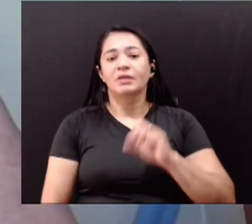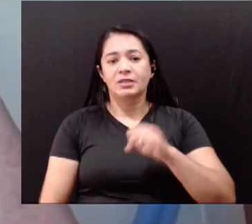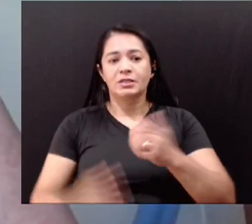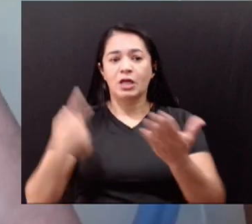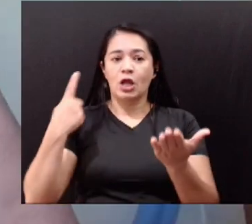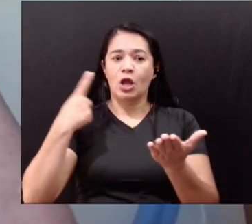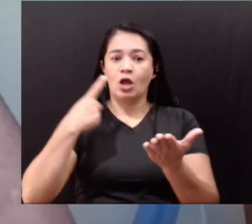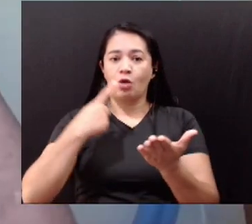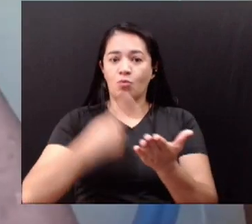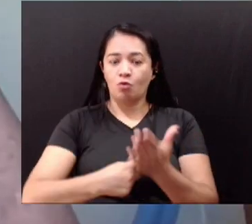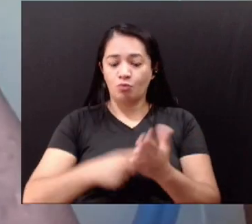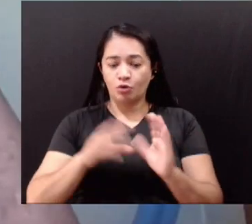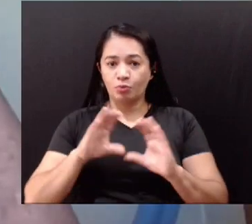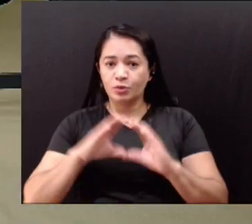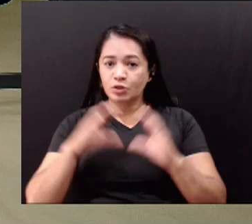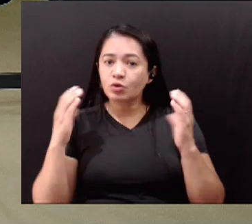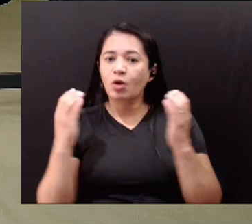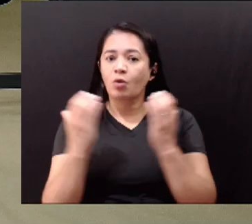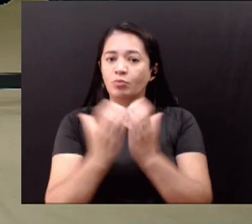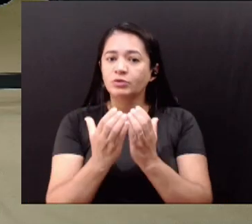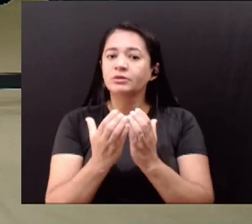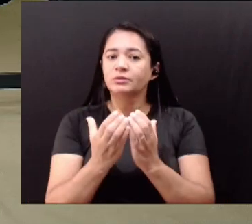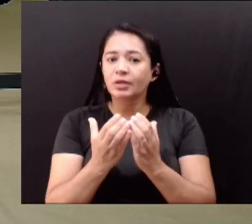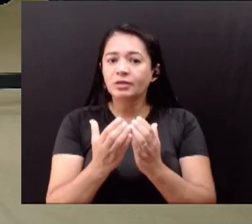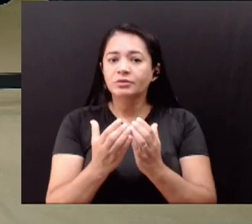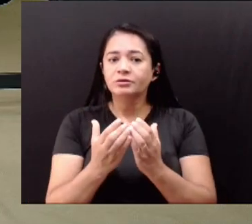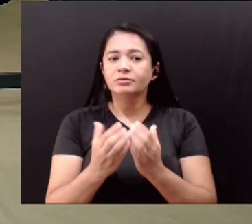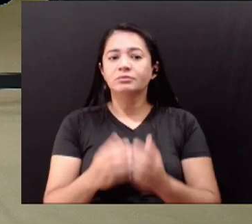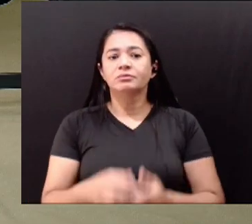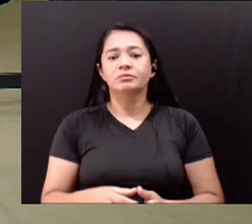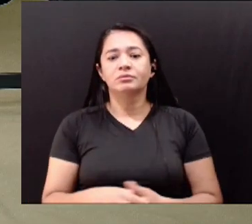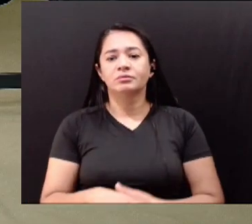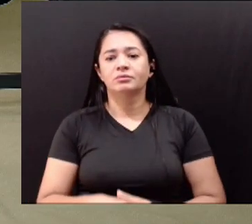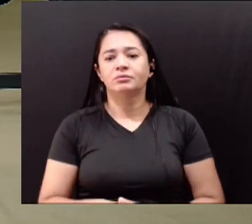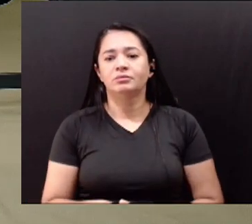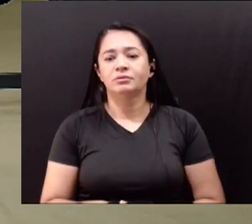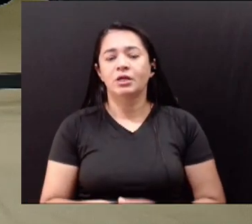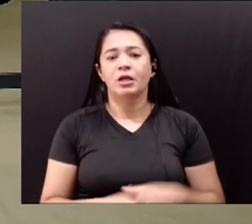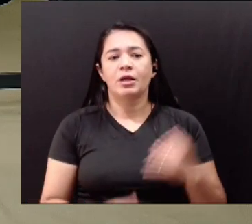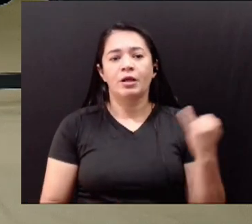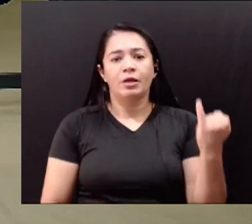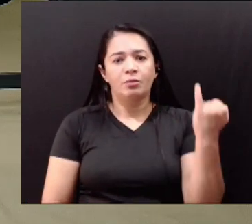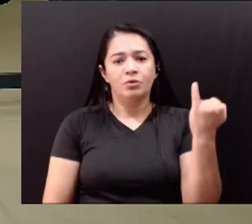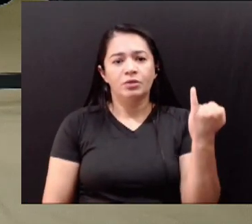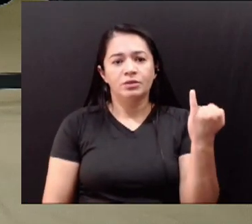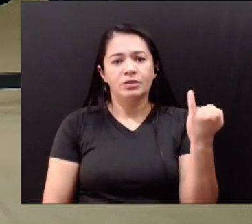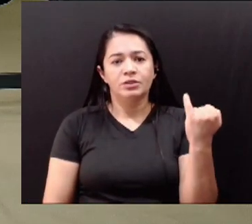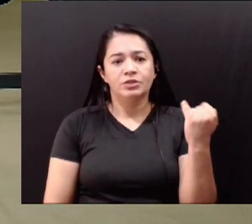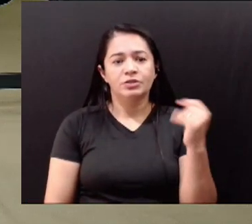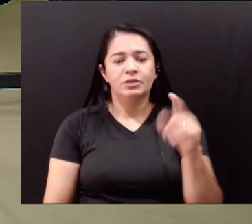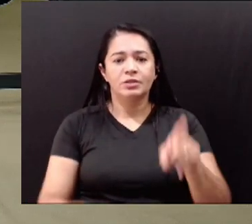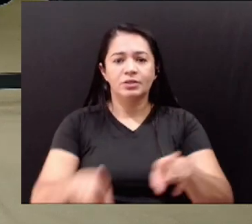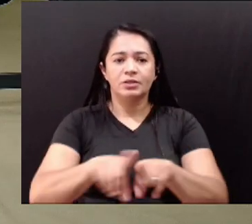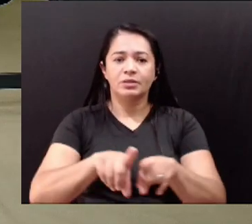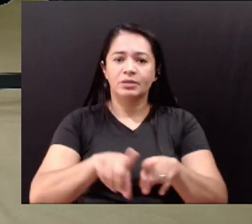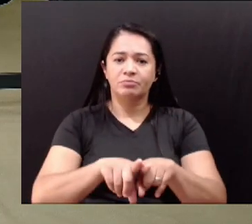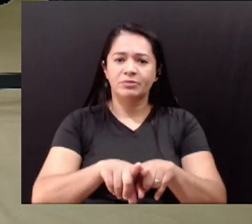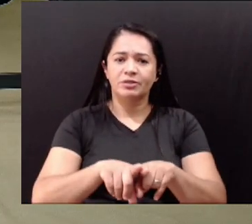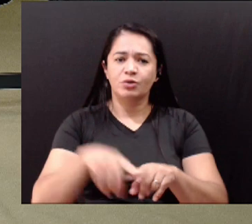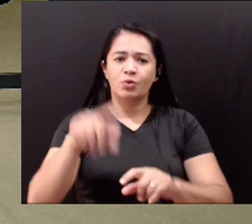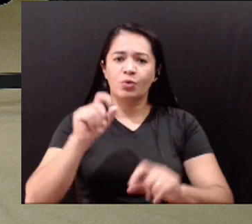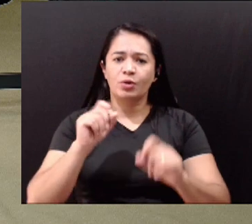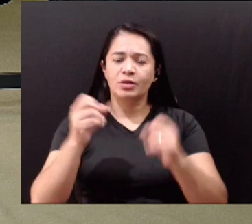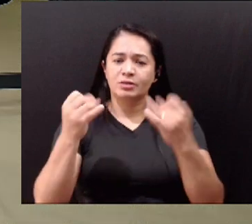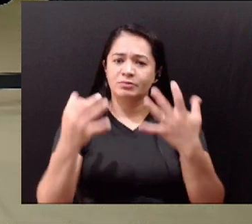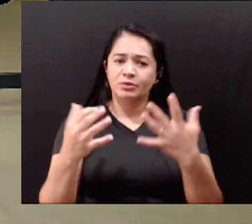coletivo. Muito bom. E isso é importante e traz aí aquele ponto que a gente disse,